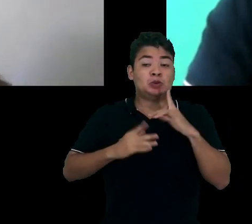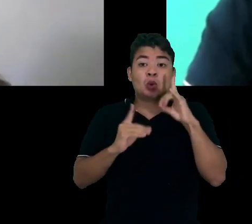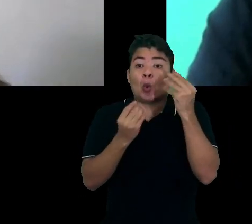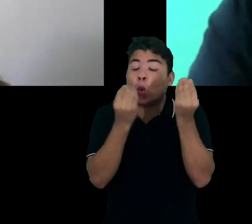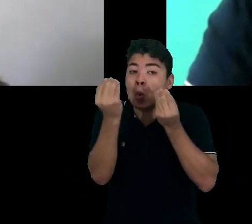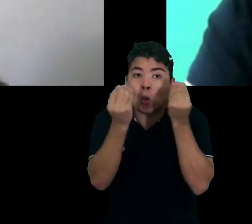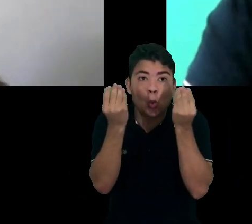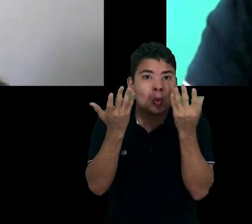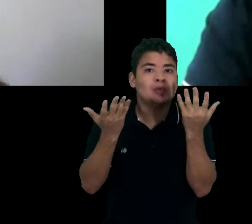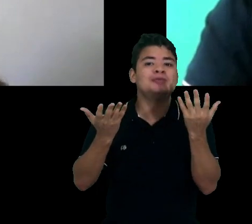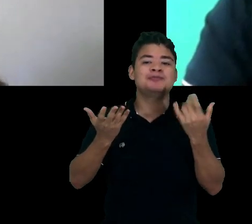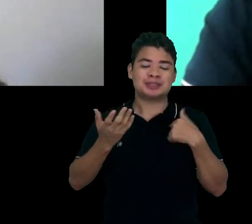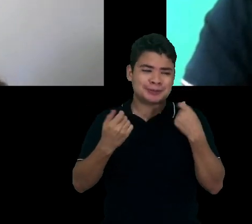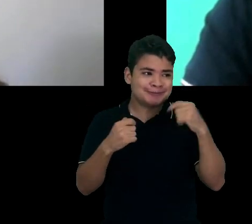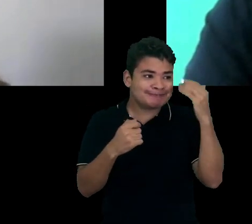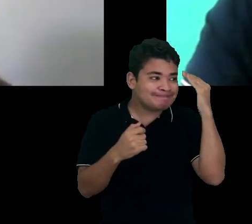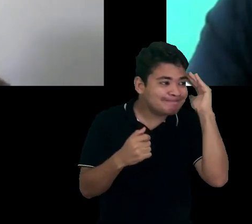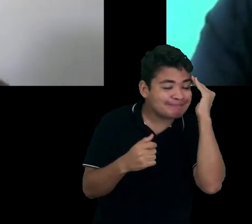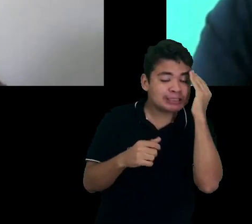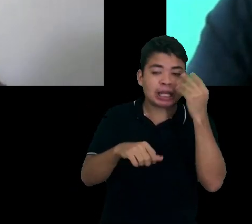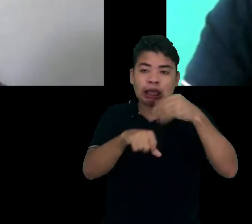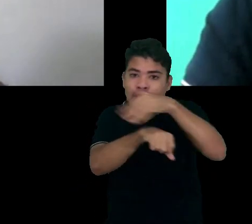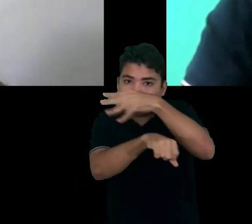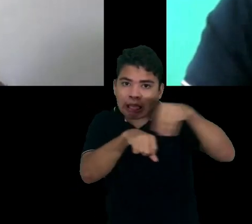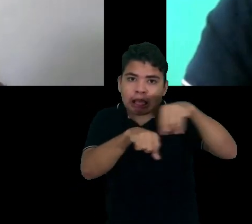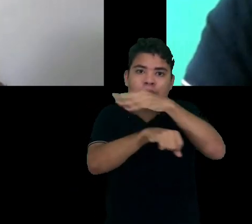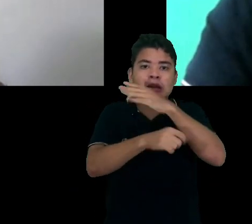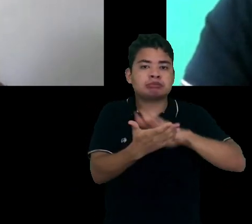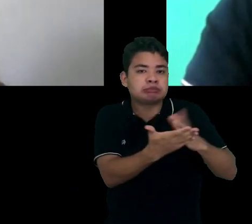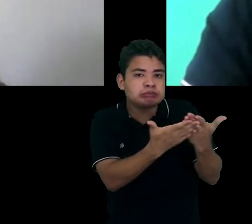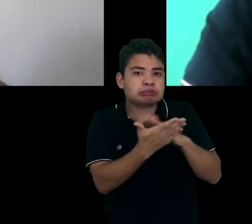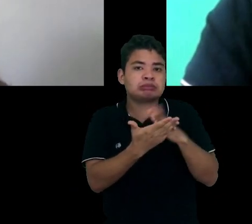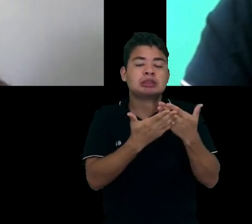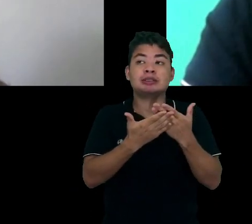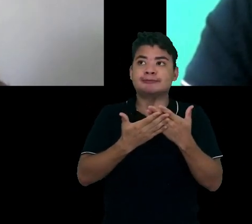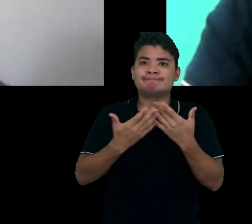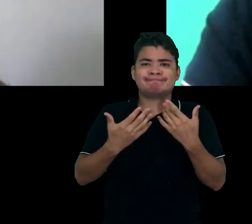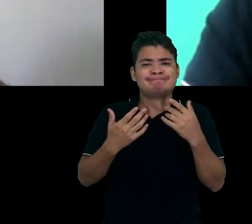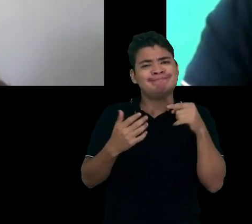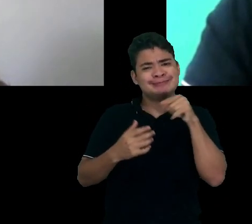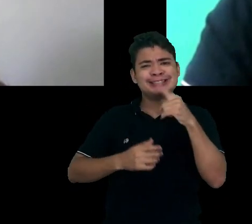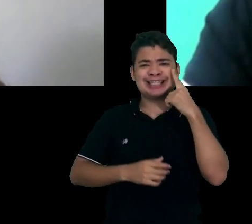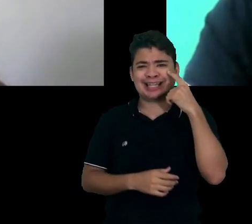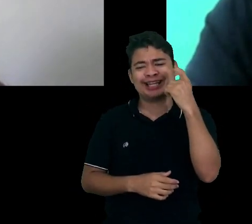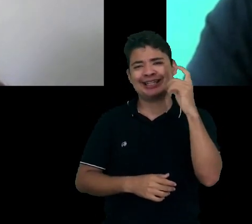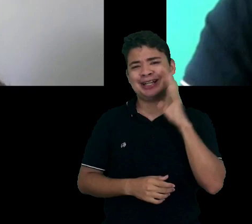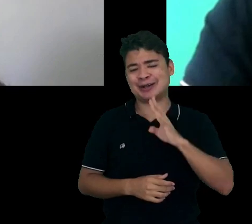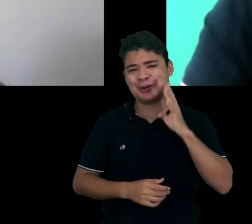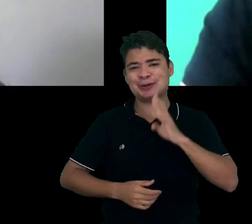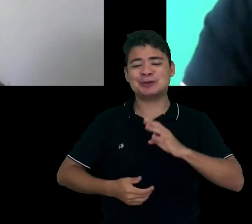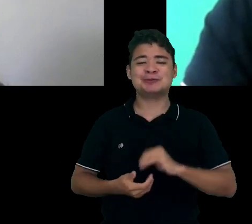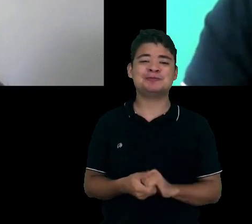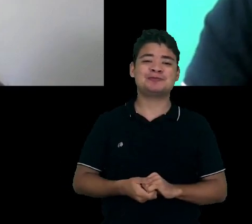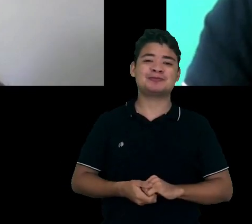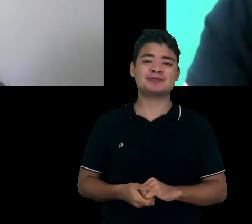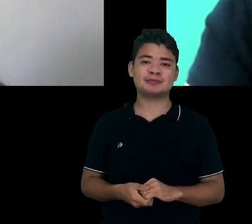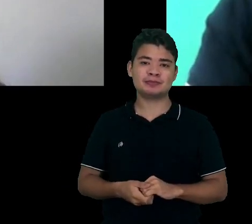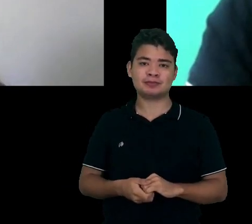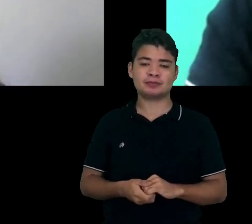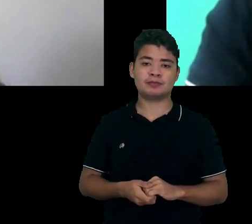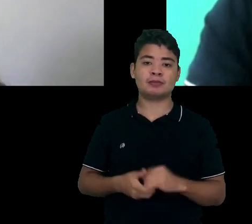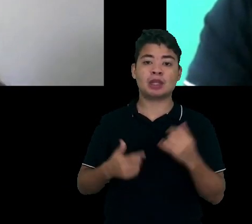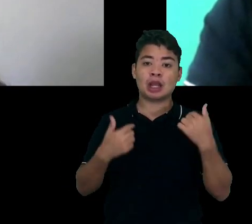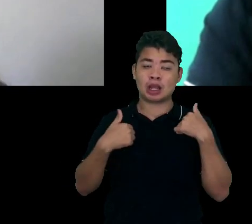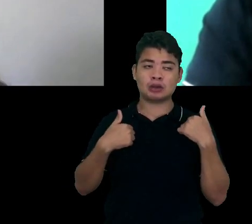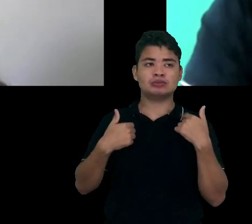tive que entender para poder repassar. E foi assim, foi muito interessante. Então, é,